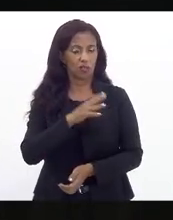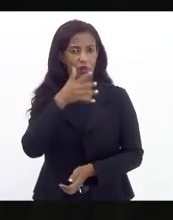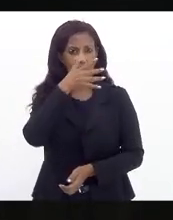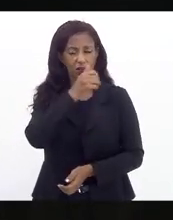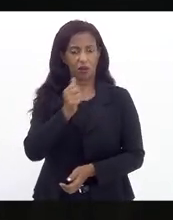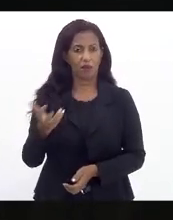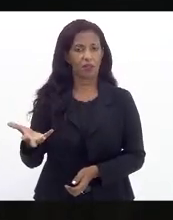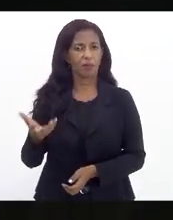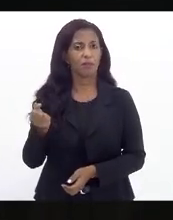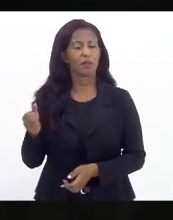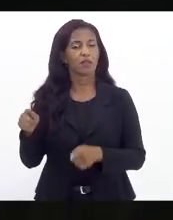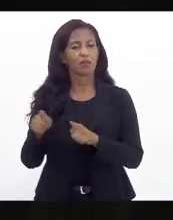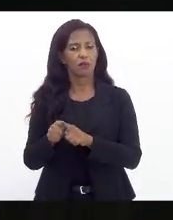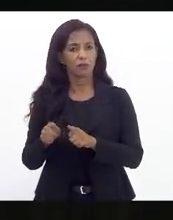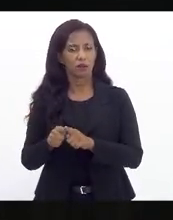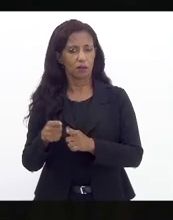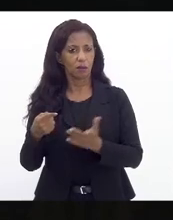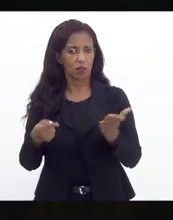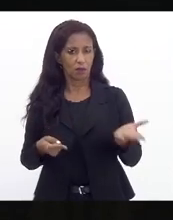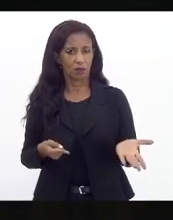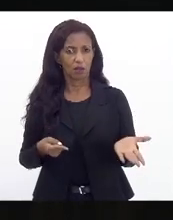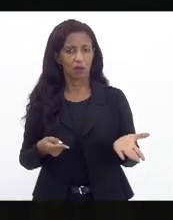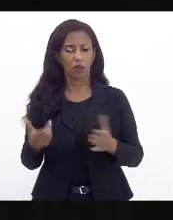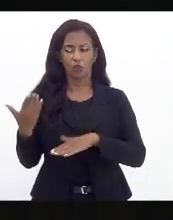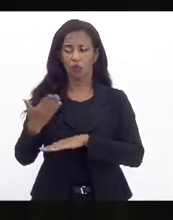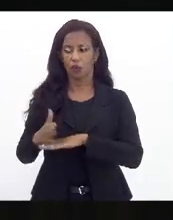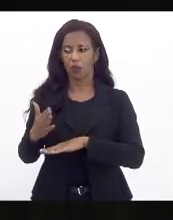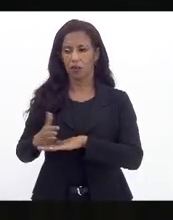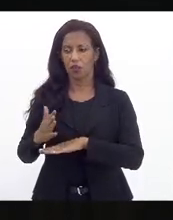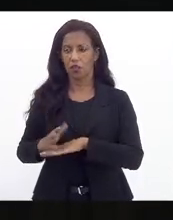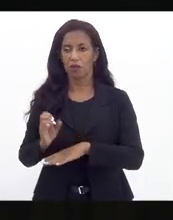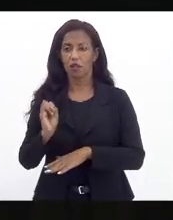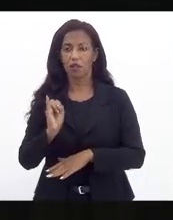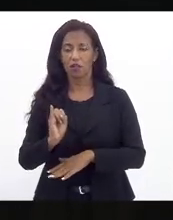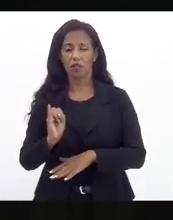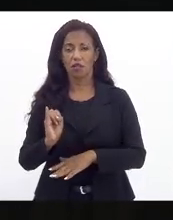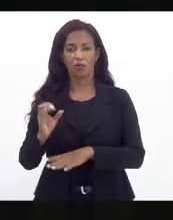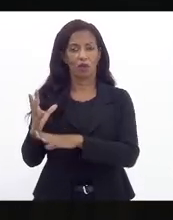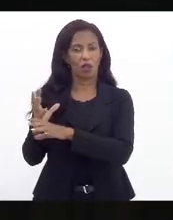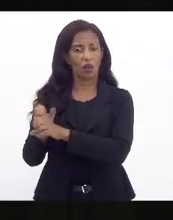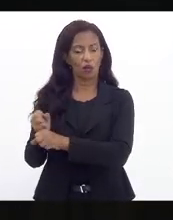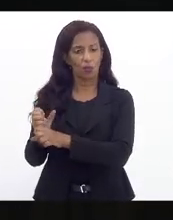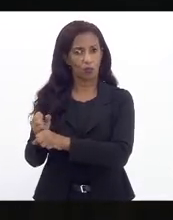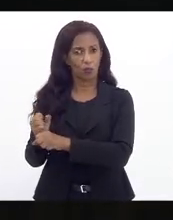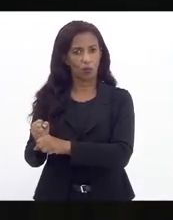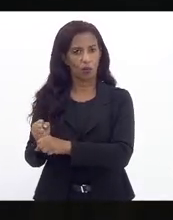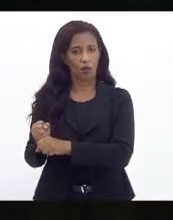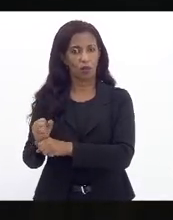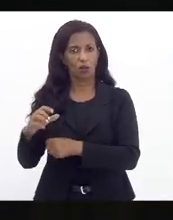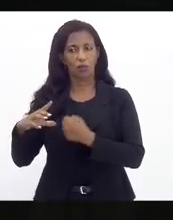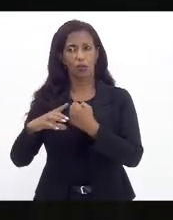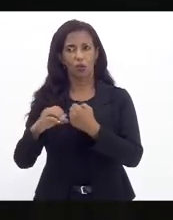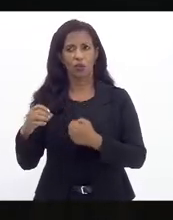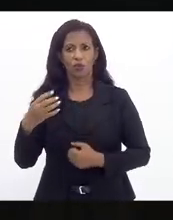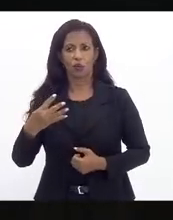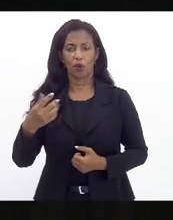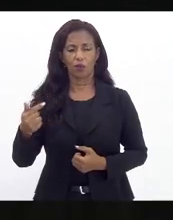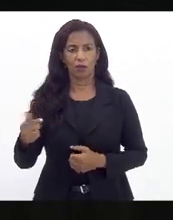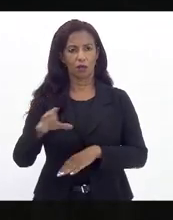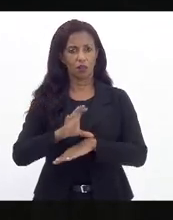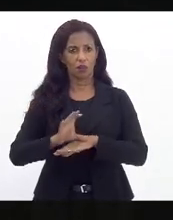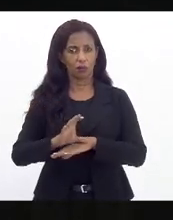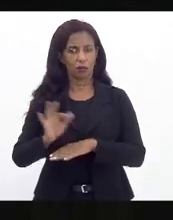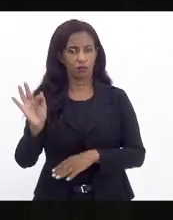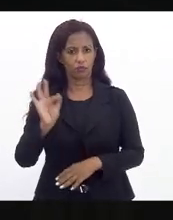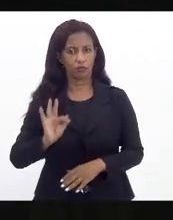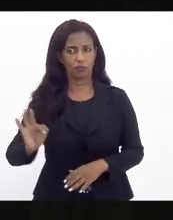pensões do mesmo titular decorrente do exercício de caso cargos acumulativos da forma do artigo artigo 37 da constituição